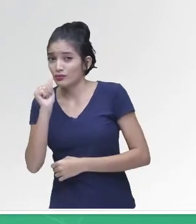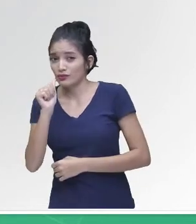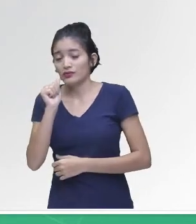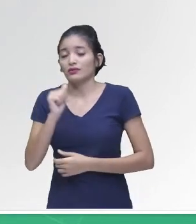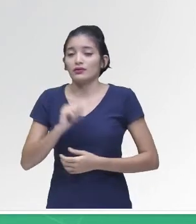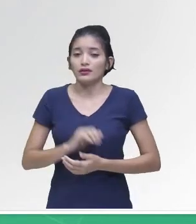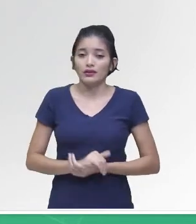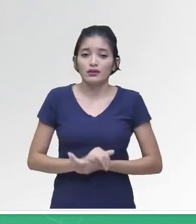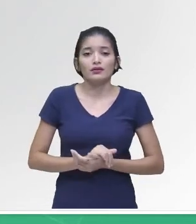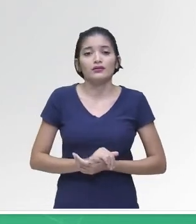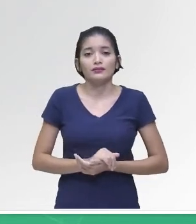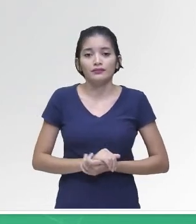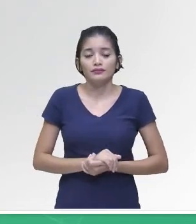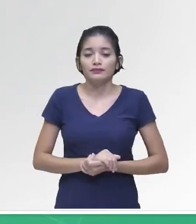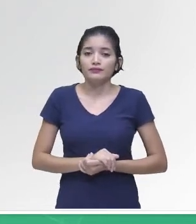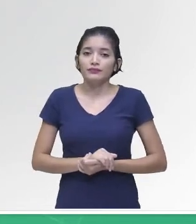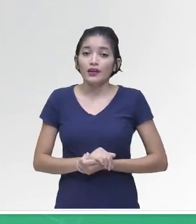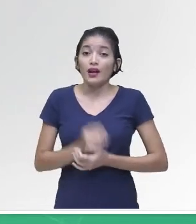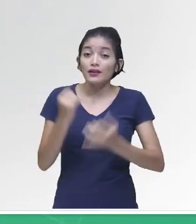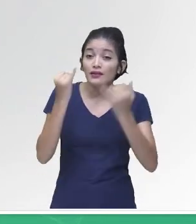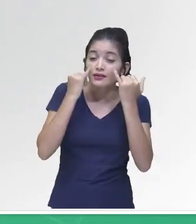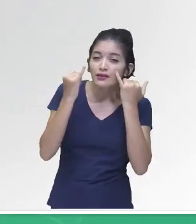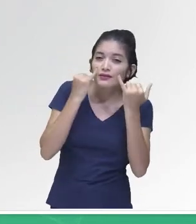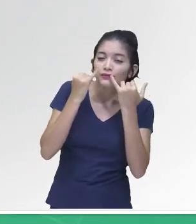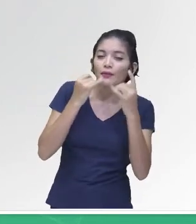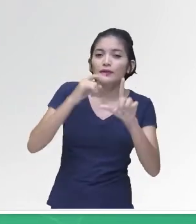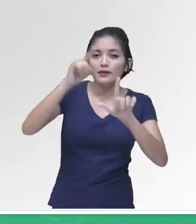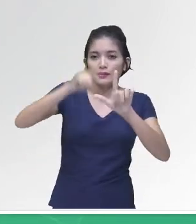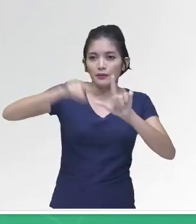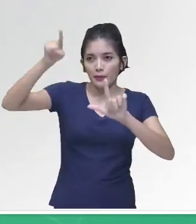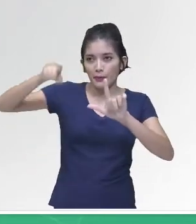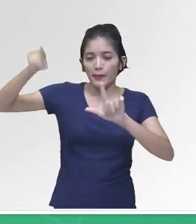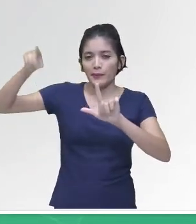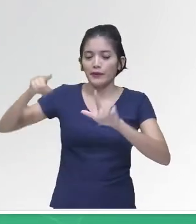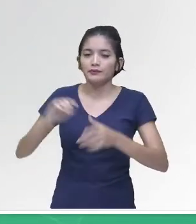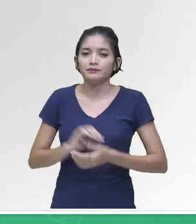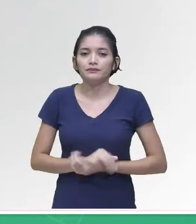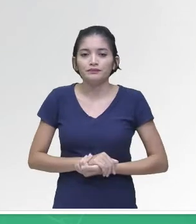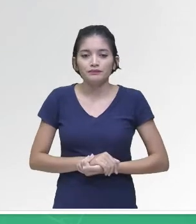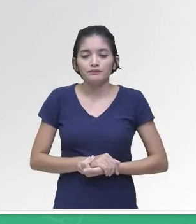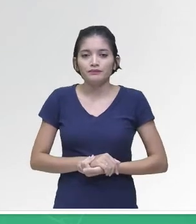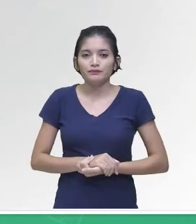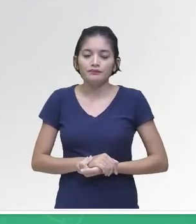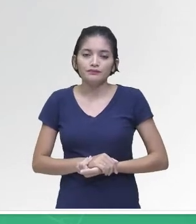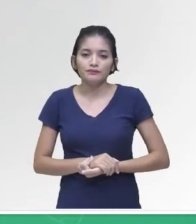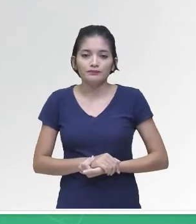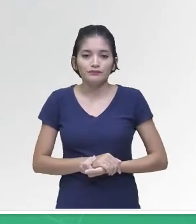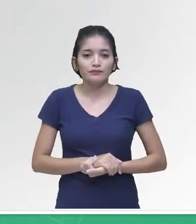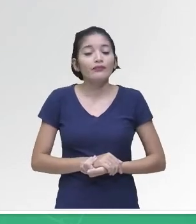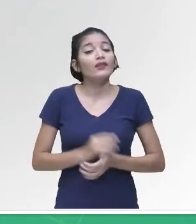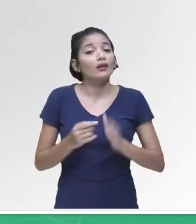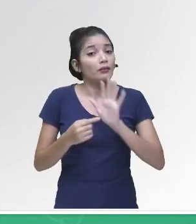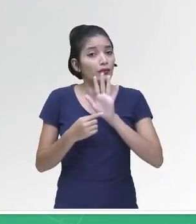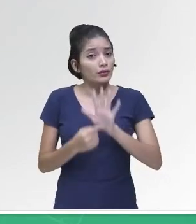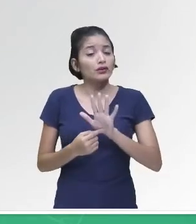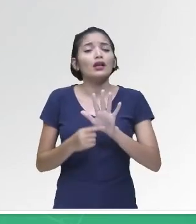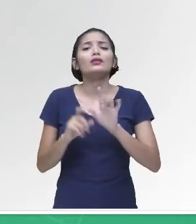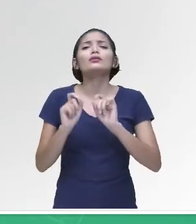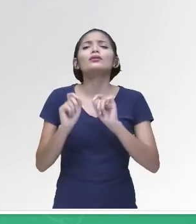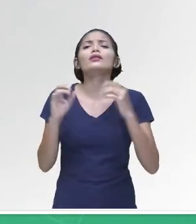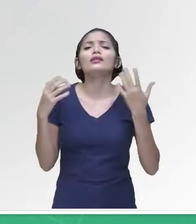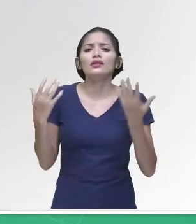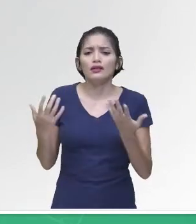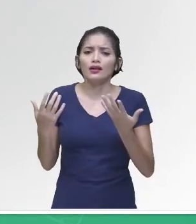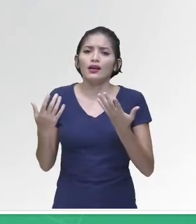dado estatístico. Seguindo adiante, esses dados foram revelados por quem? Ó,